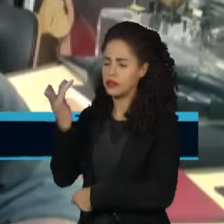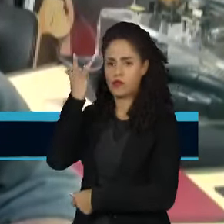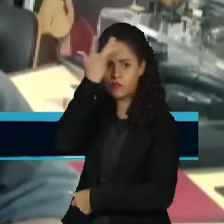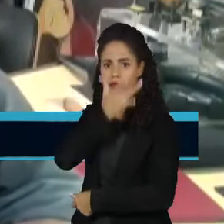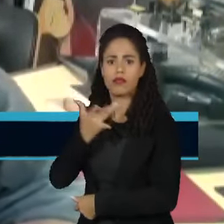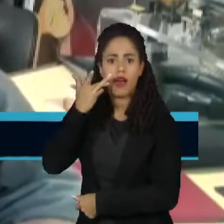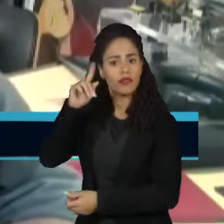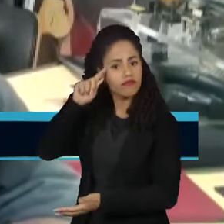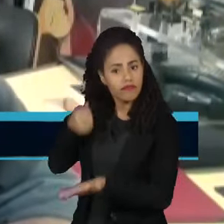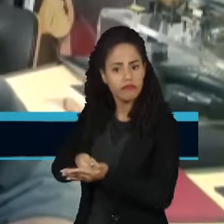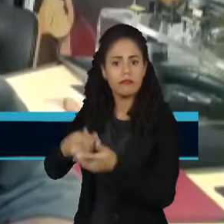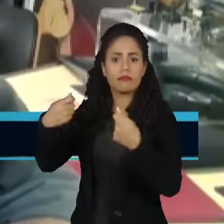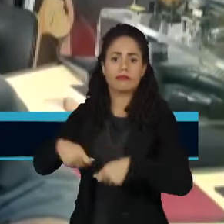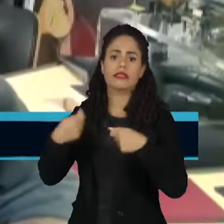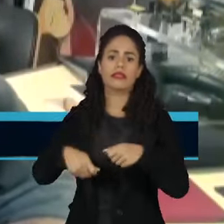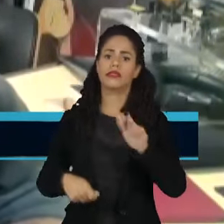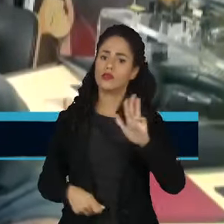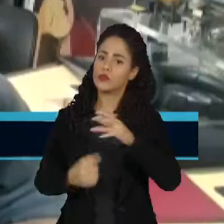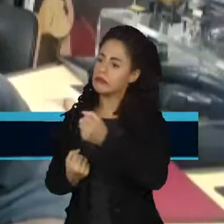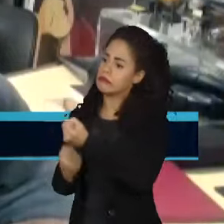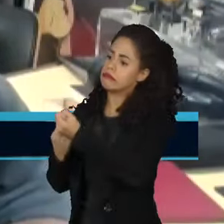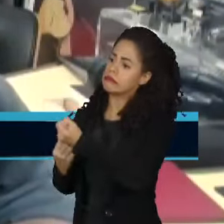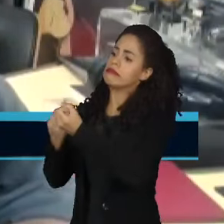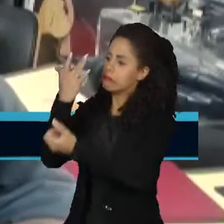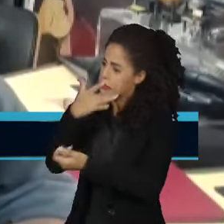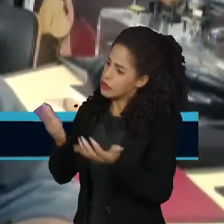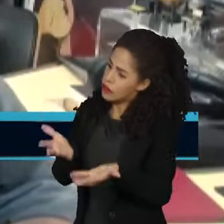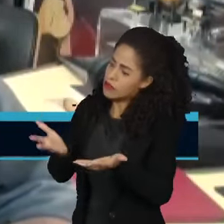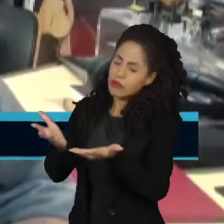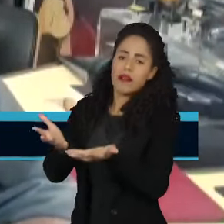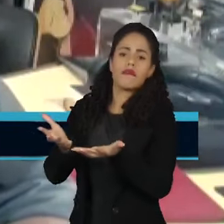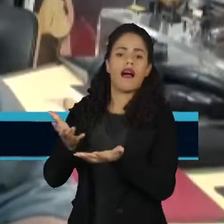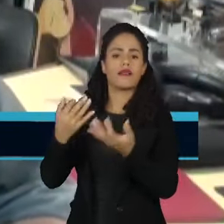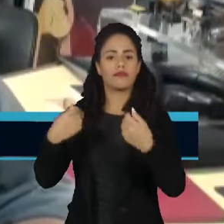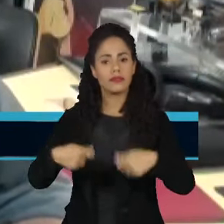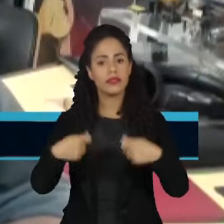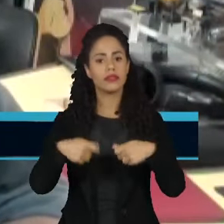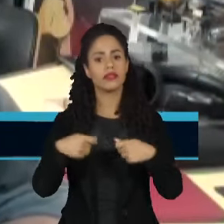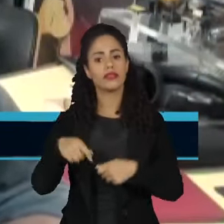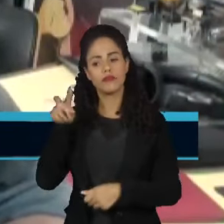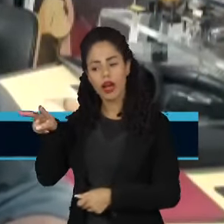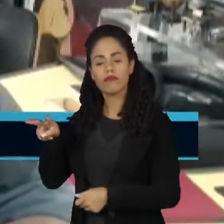e decisões do presidente da República que, de alguma forma,